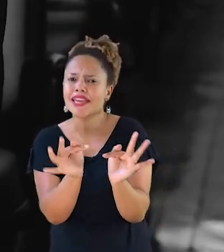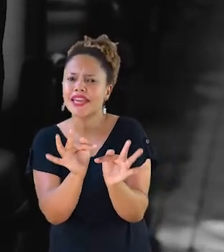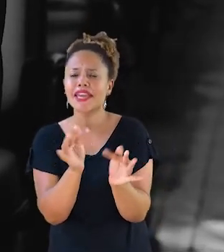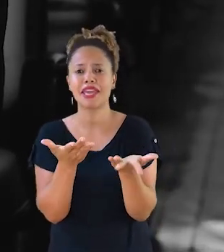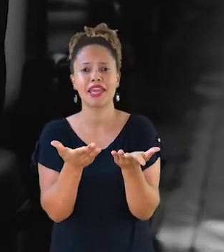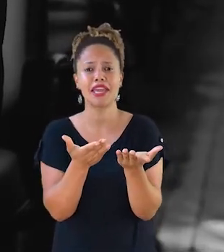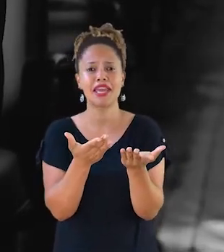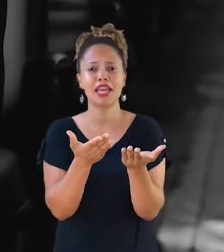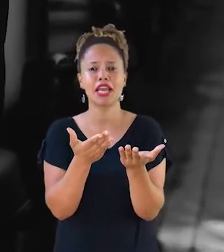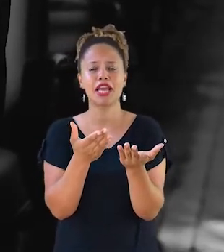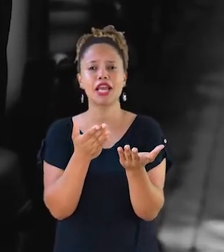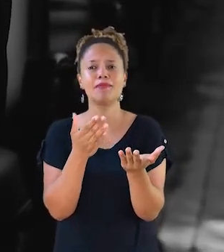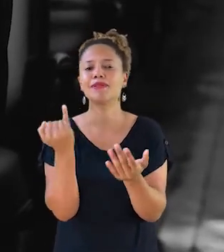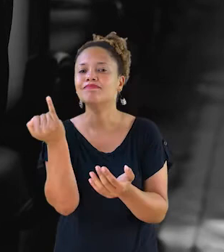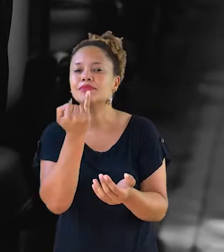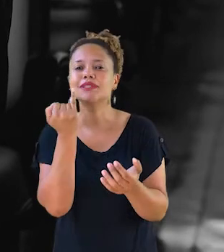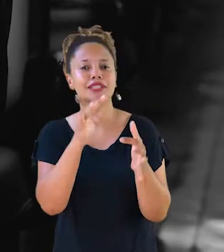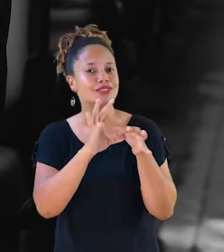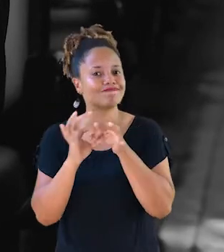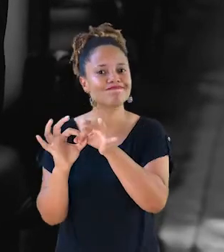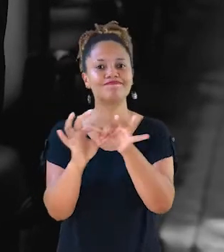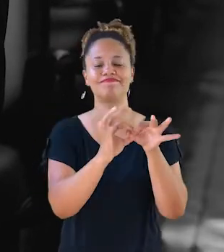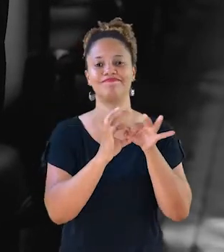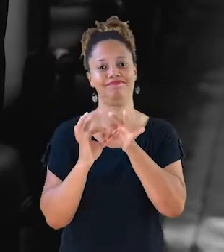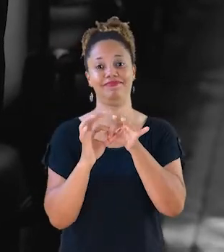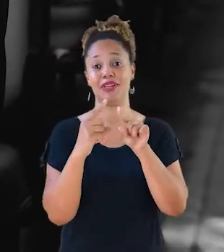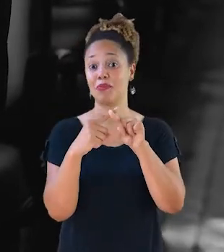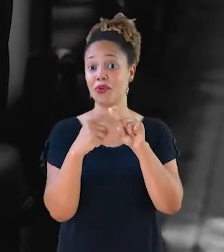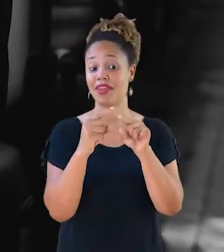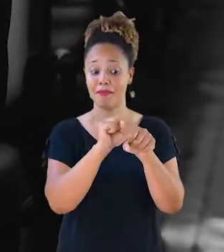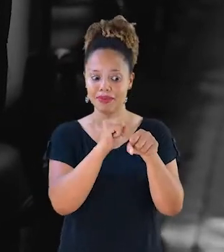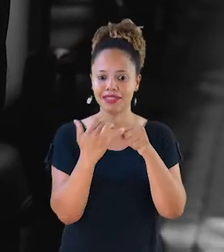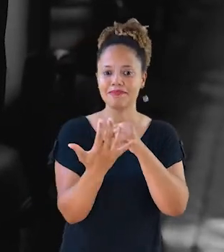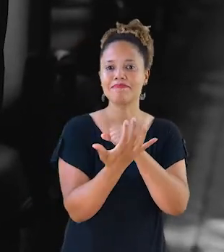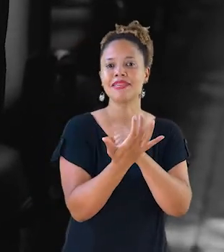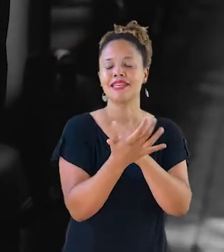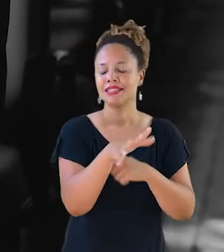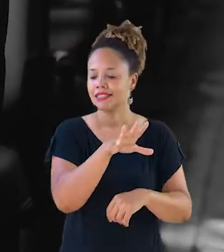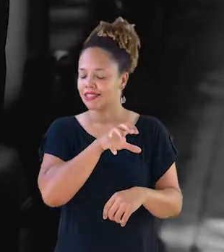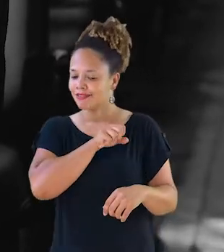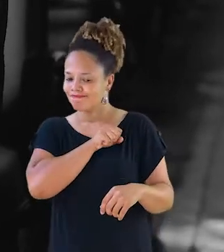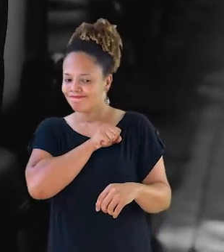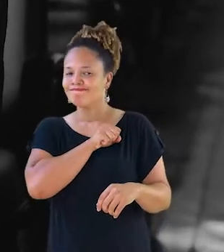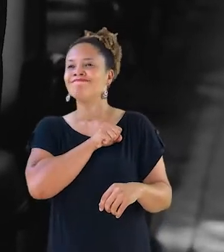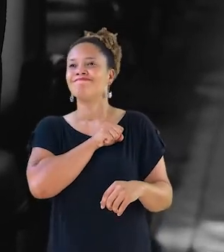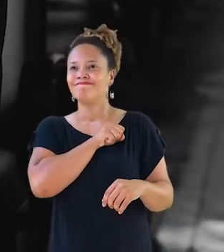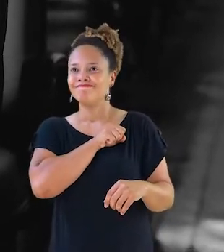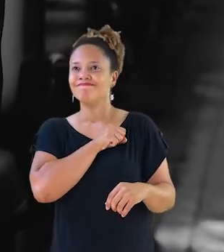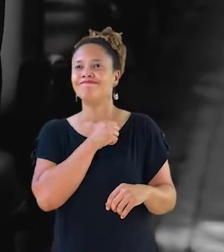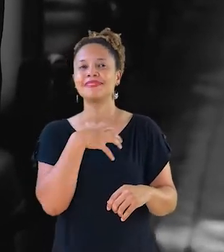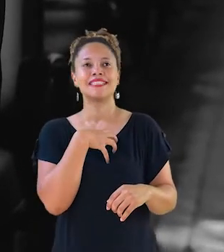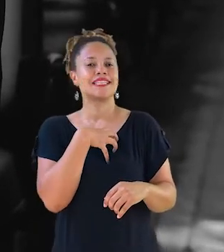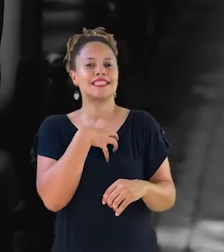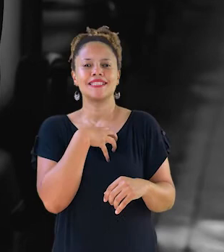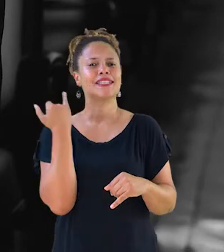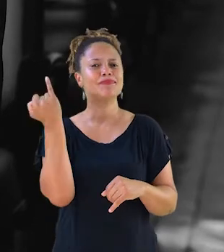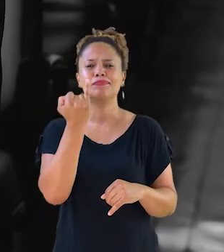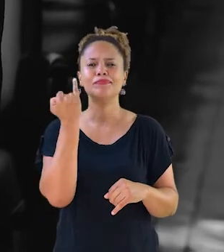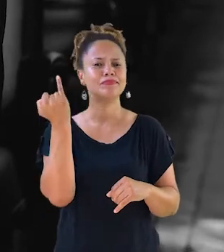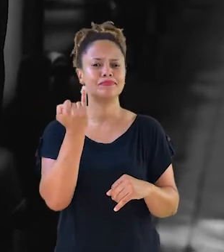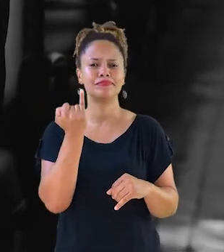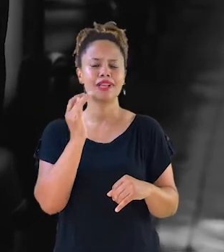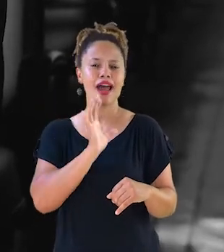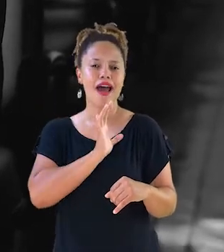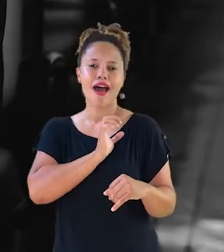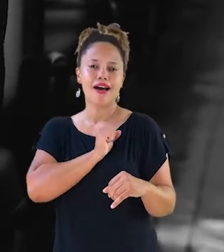aquilo que é mais afetivo. Então a pandemia acho que trouxe esse toque de afetividade, né? A gente acaba ponderando muito